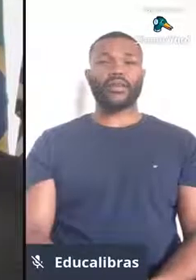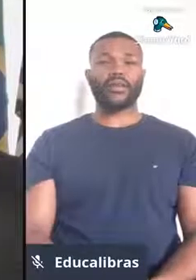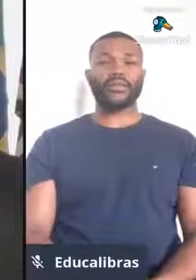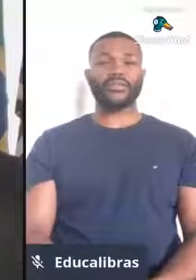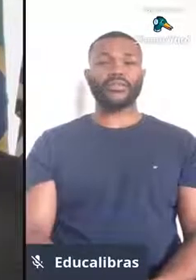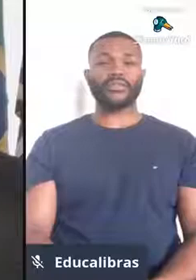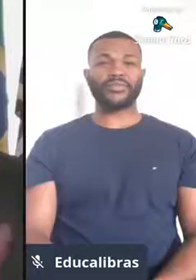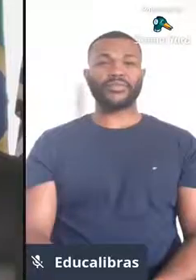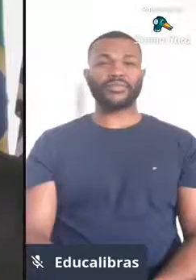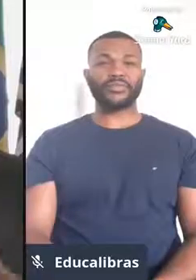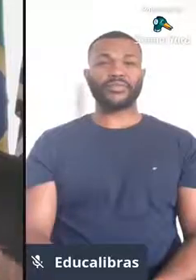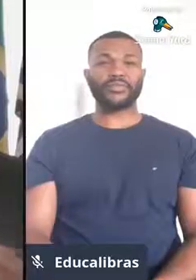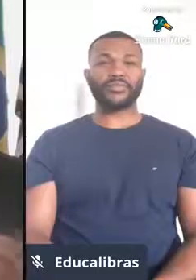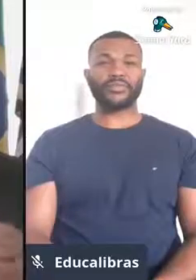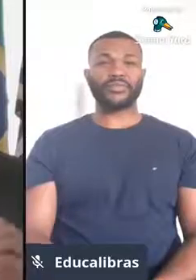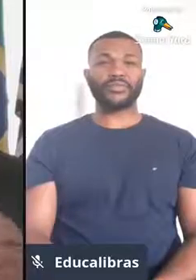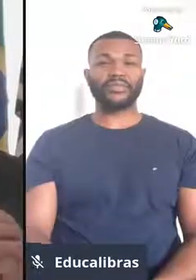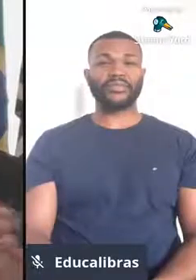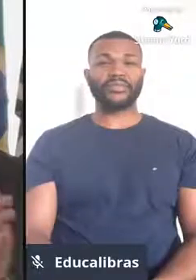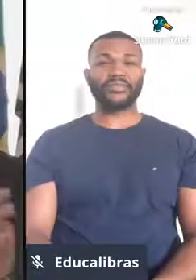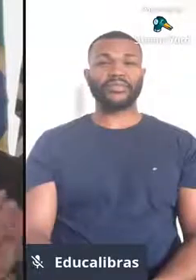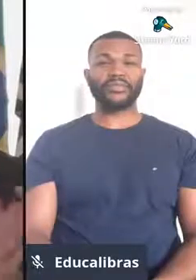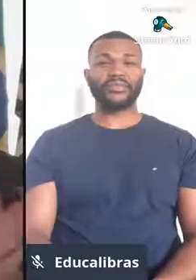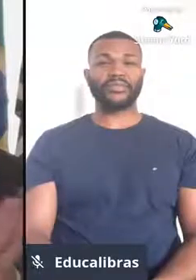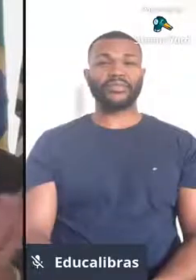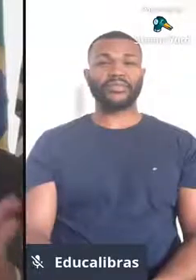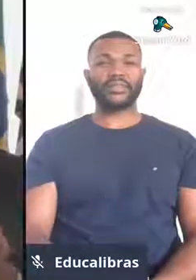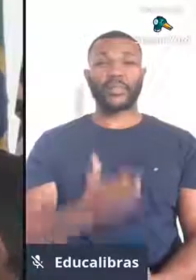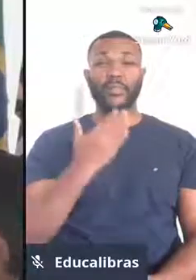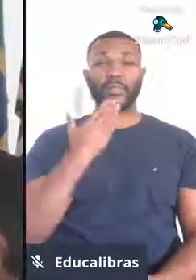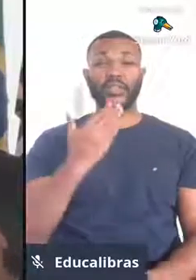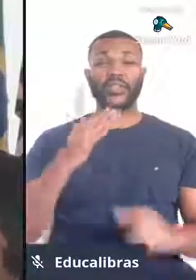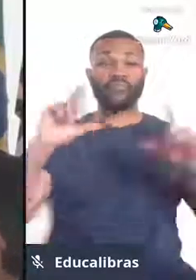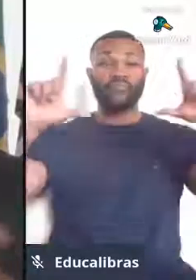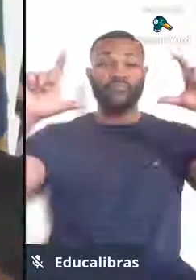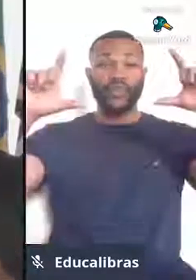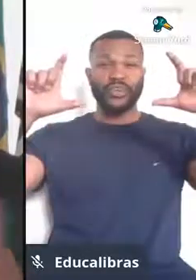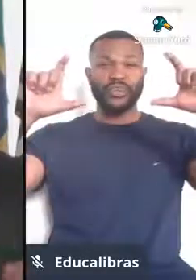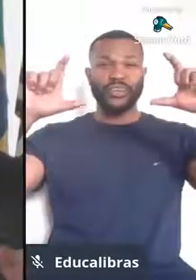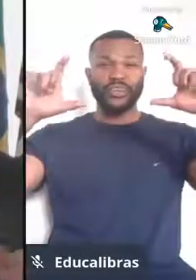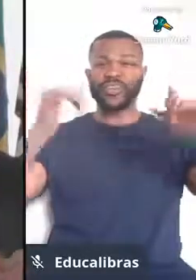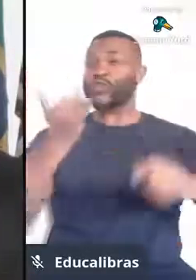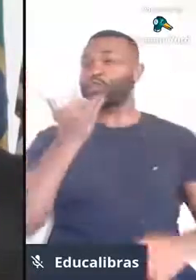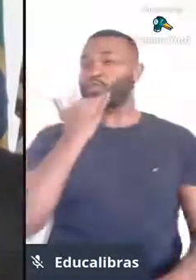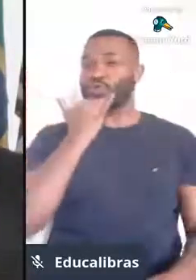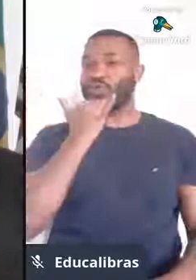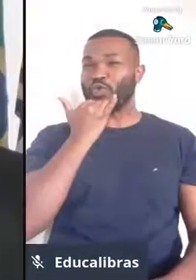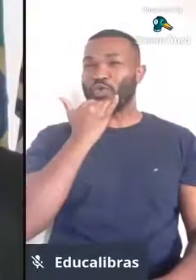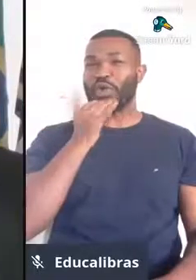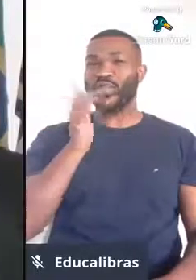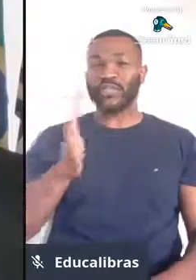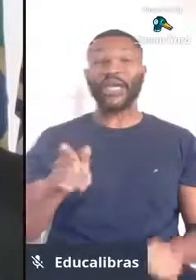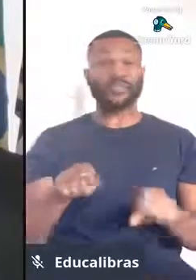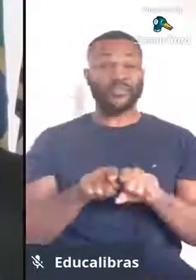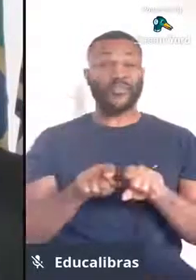Fala. Não, eu estou pedindo para a Ravelli tirar uma foto da tela aqui, desculpa. Já pedi, já tirei até.